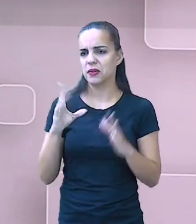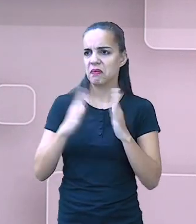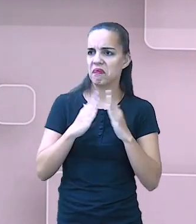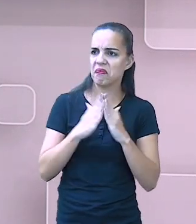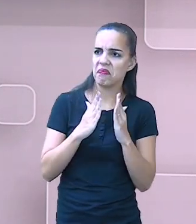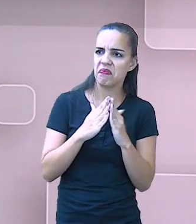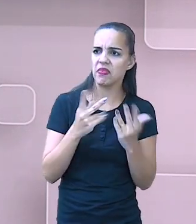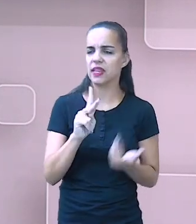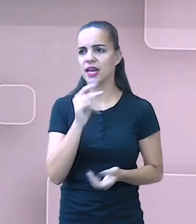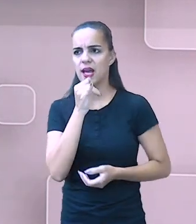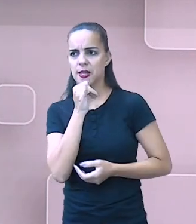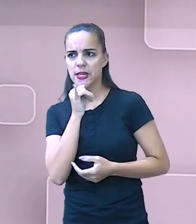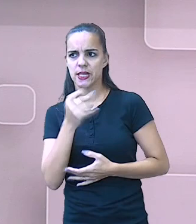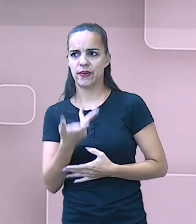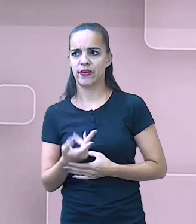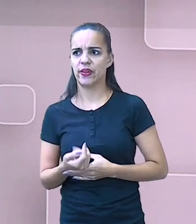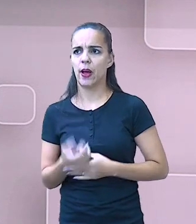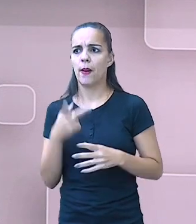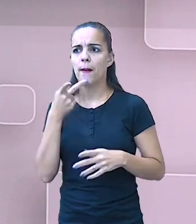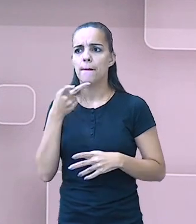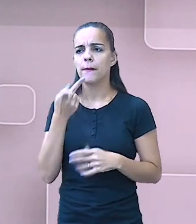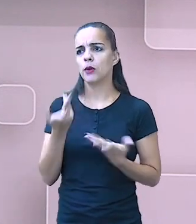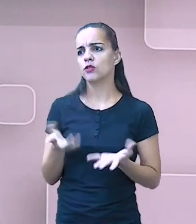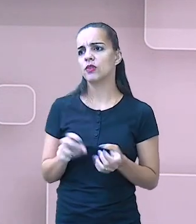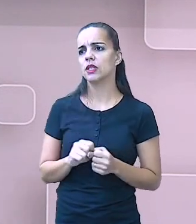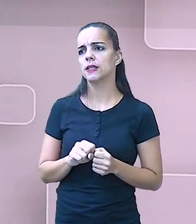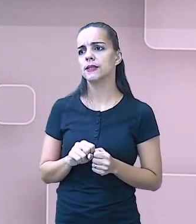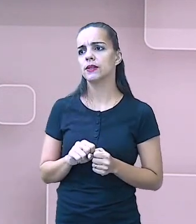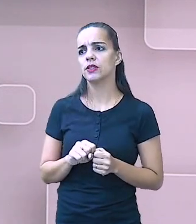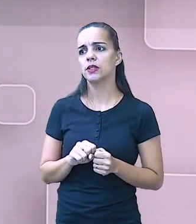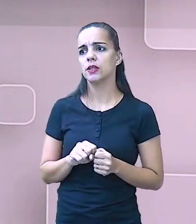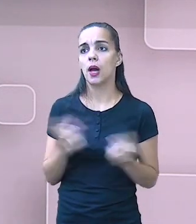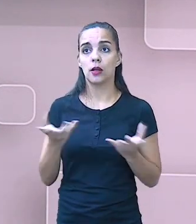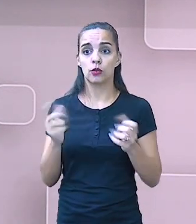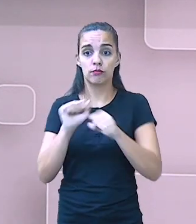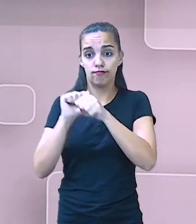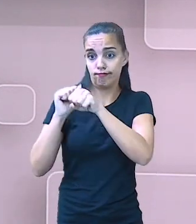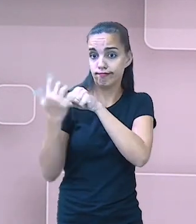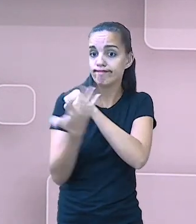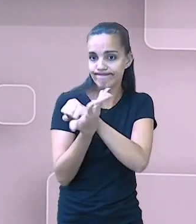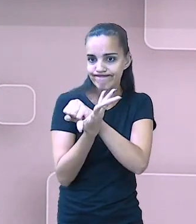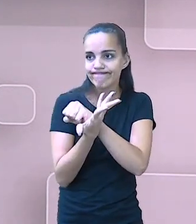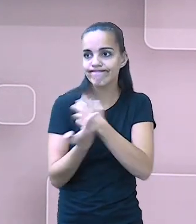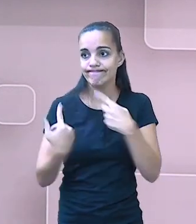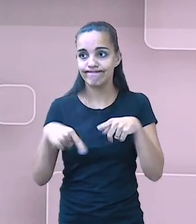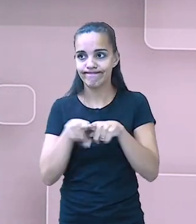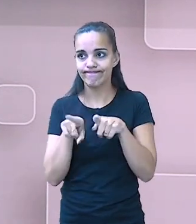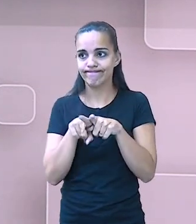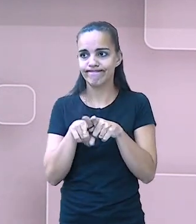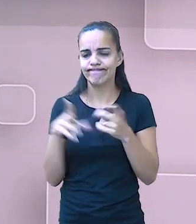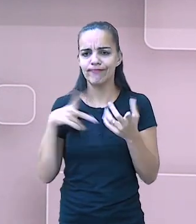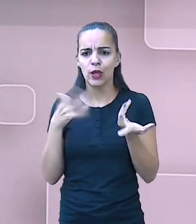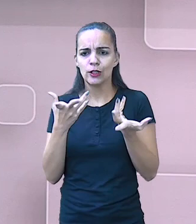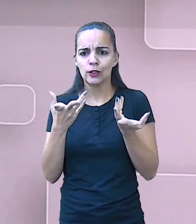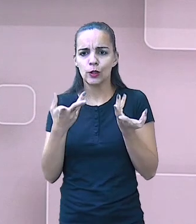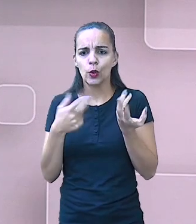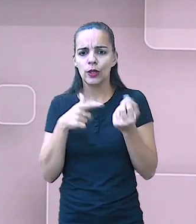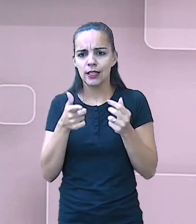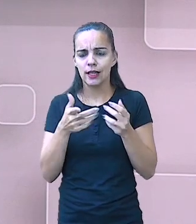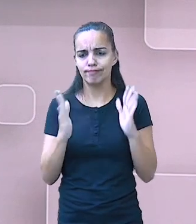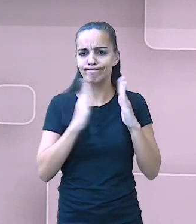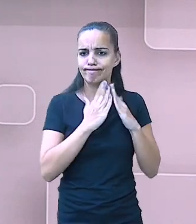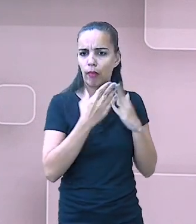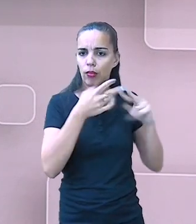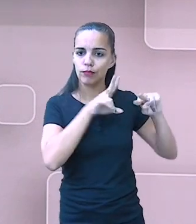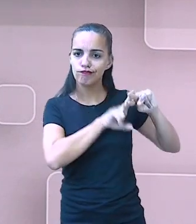casa. A gente pode falar também, sabe o quê? Da pandemia, do isolamento social que a gente está